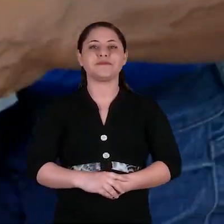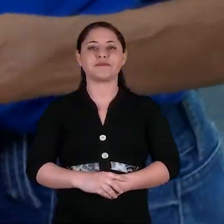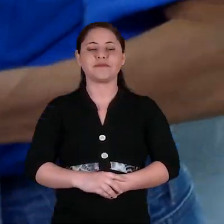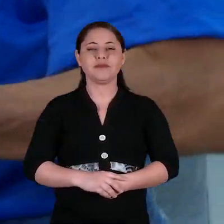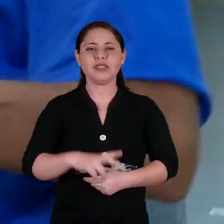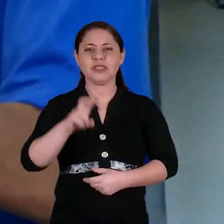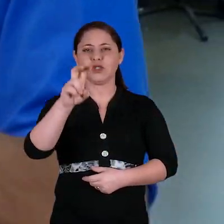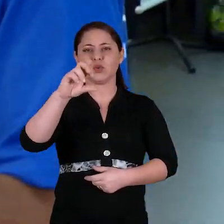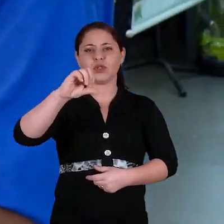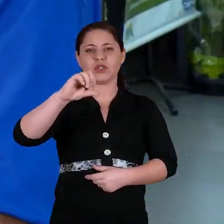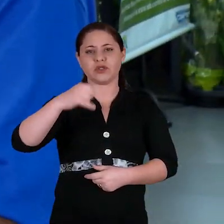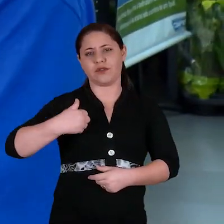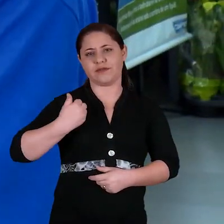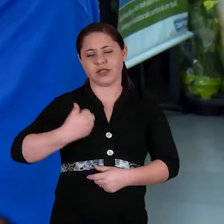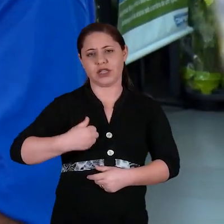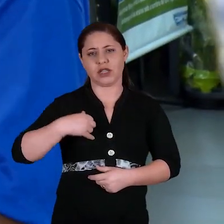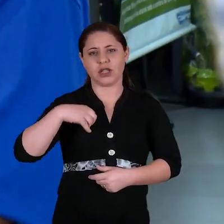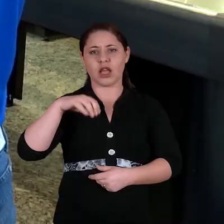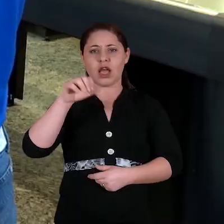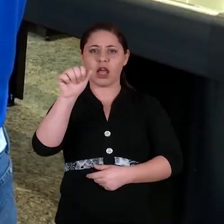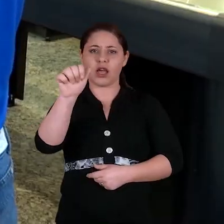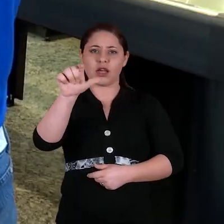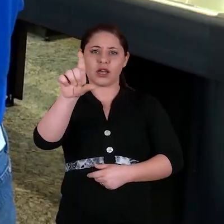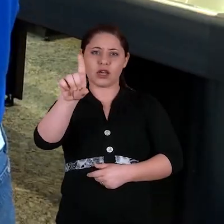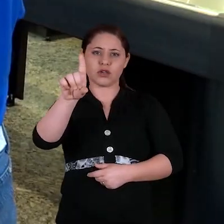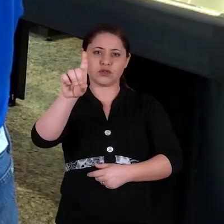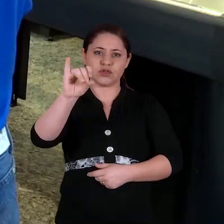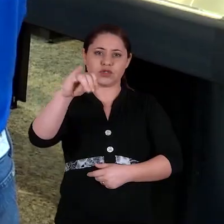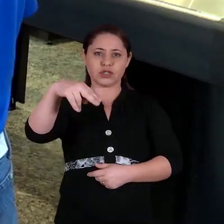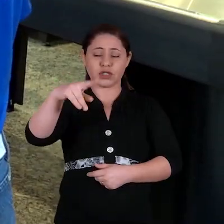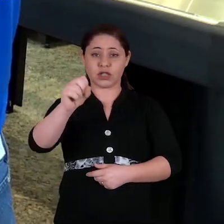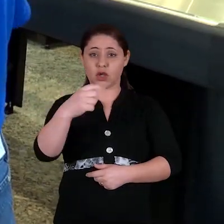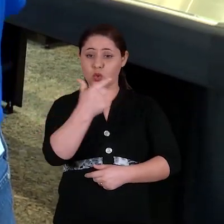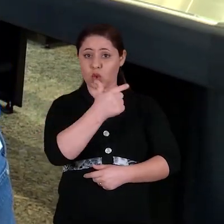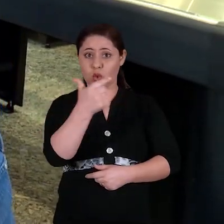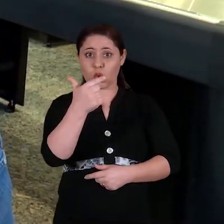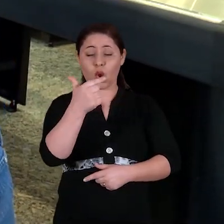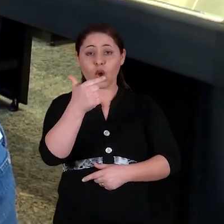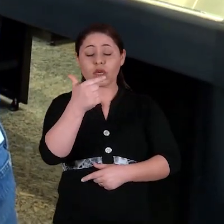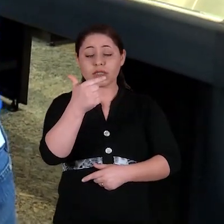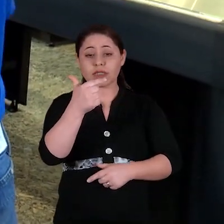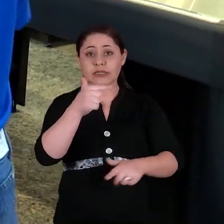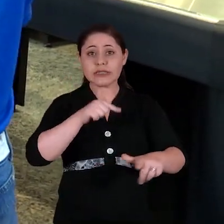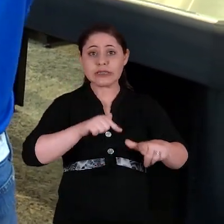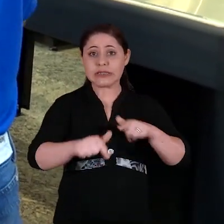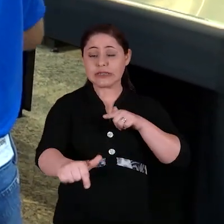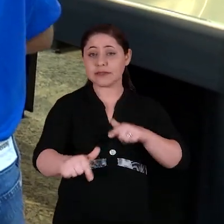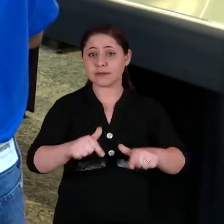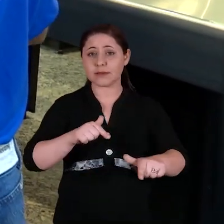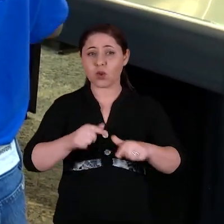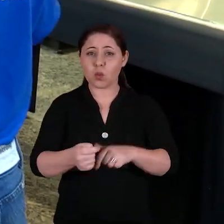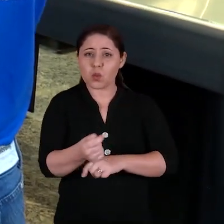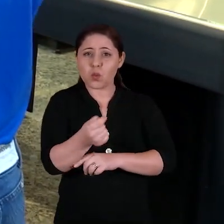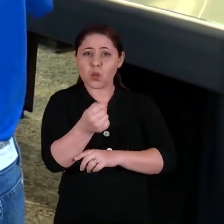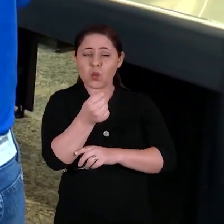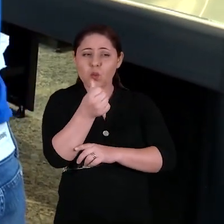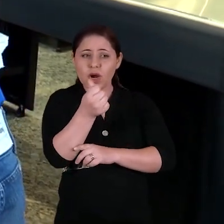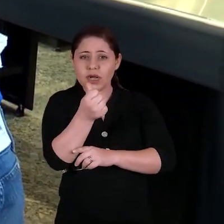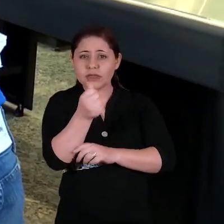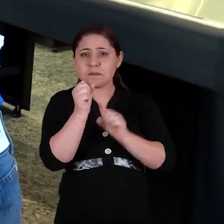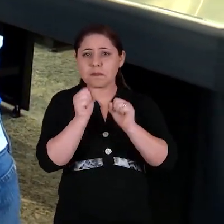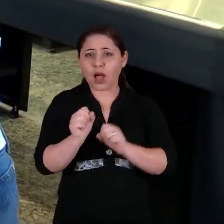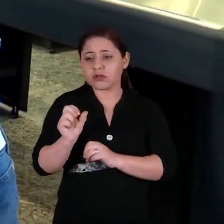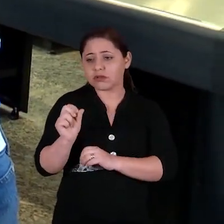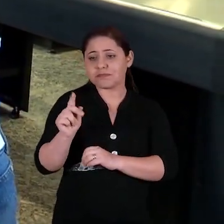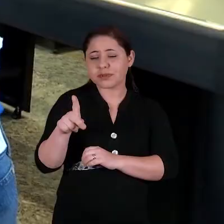Aos 59 anos, Donaldina se divide entre 2 empregos. Apesar de estar quase apta a solicitar o